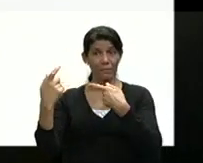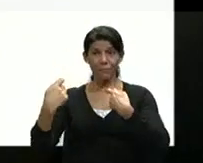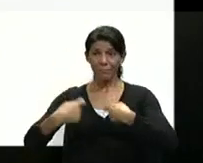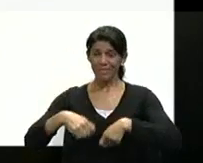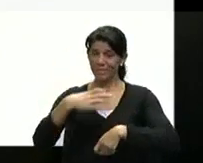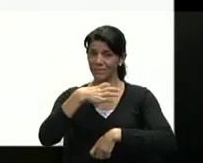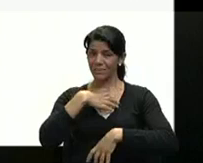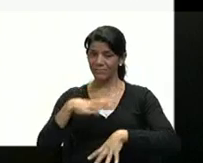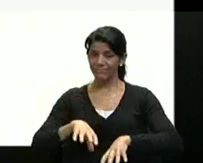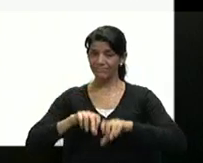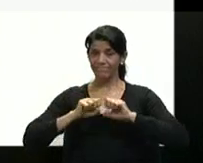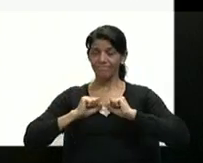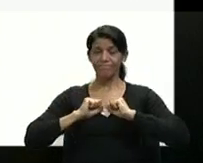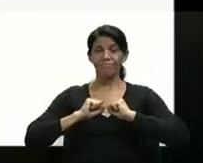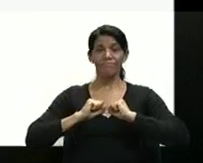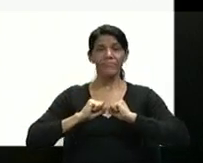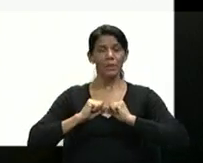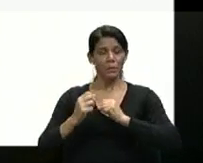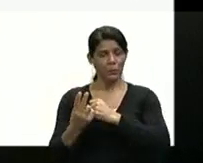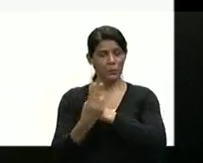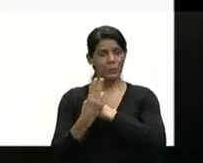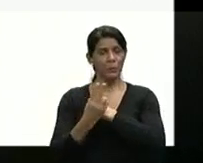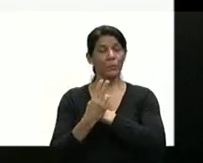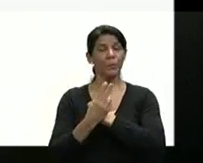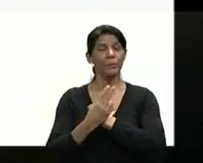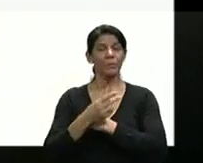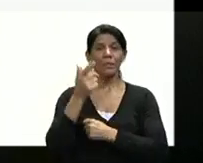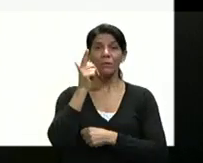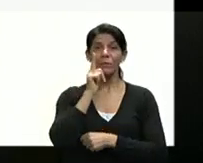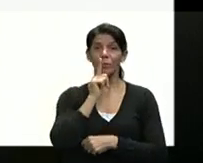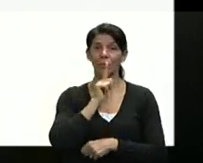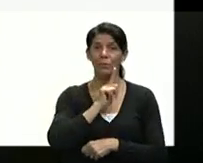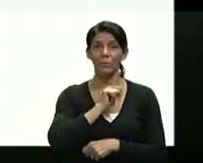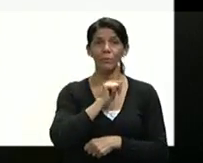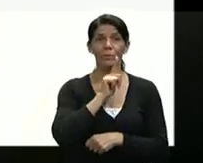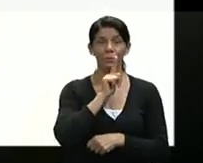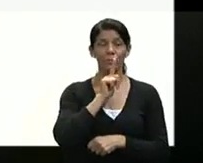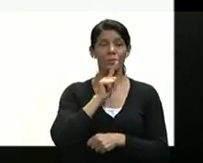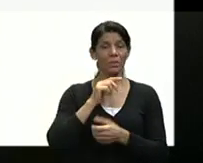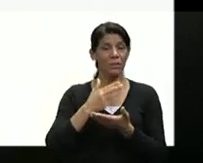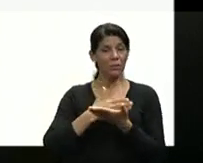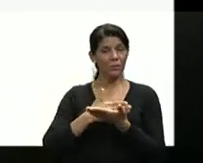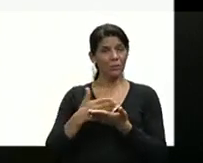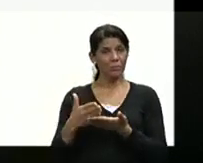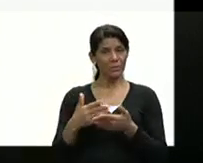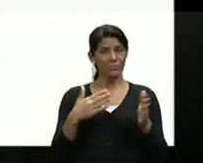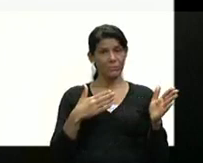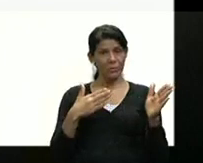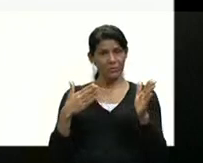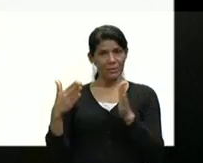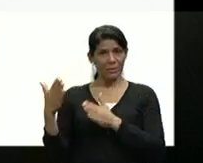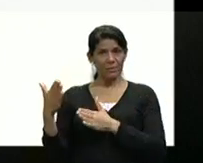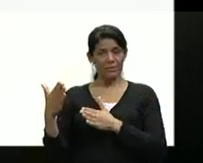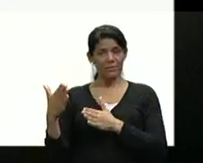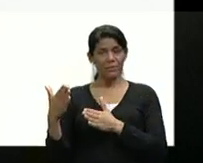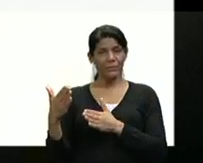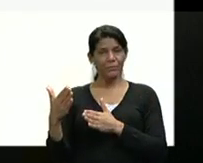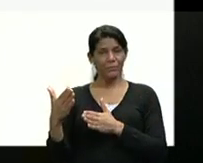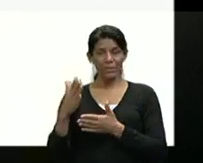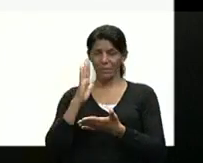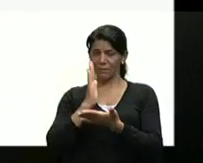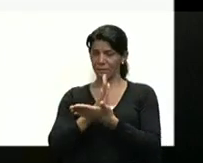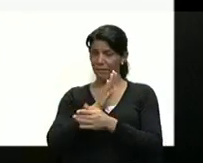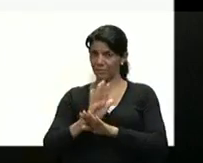se sentir acolhida e protegida para que ela possa iniciar esse processo de combate à